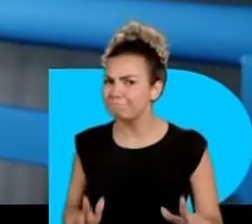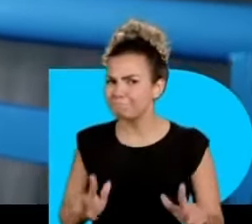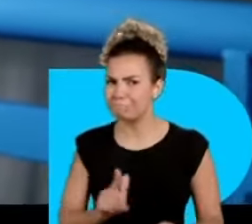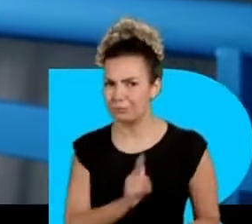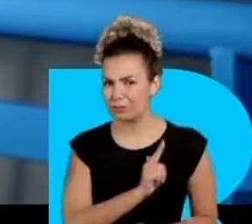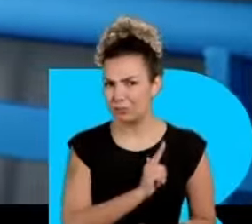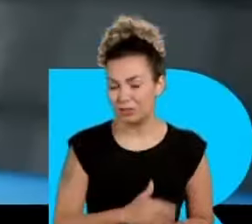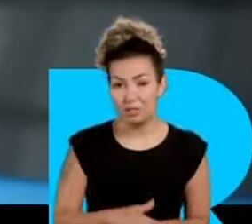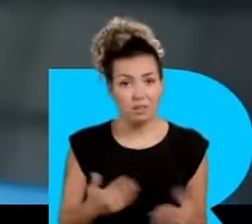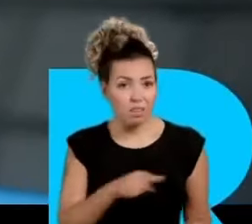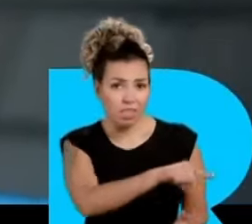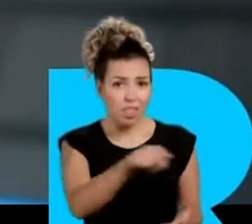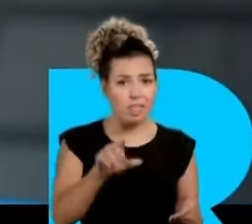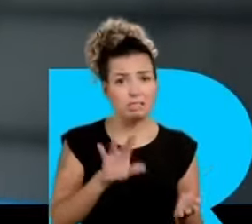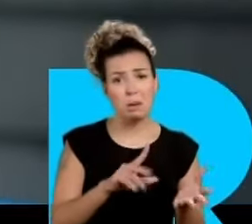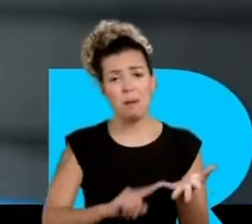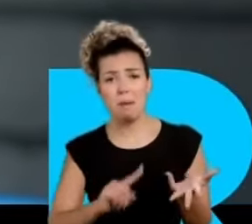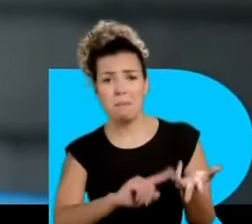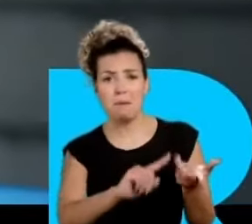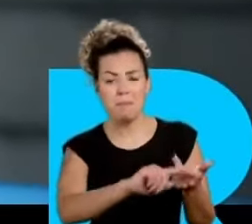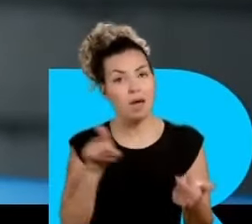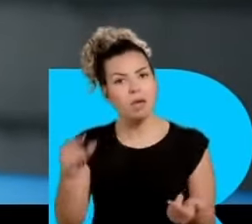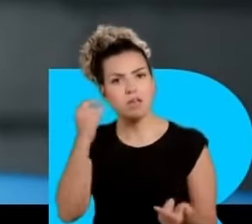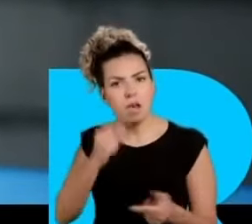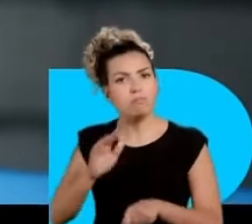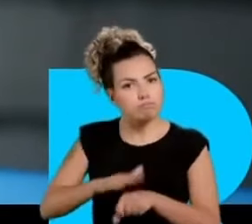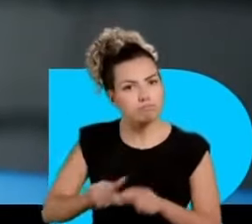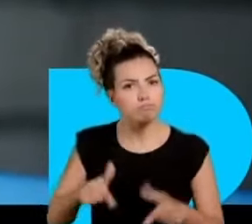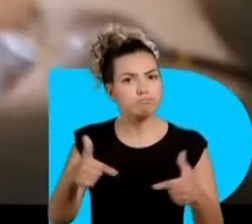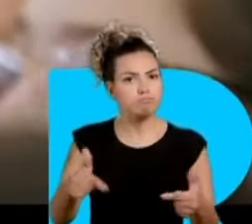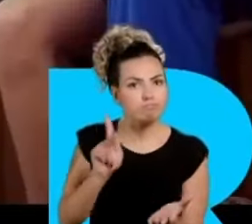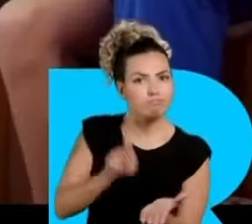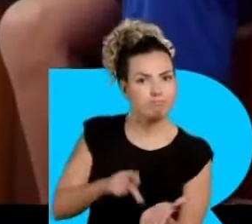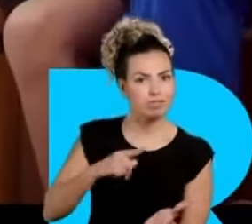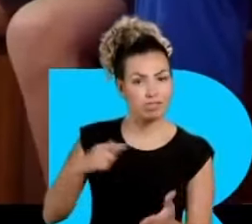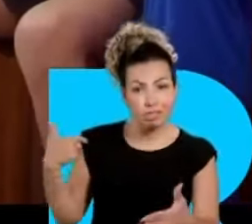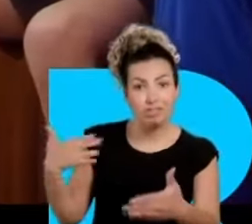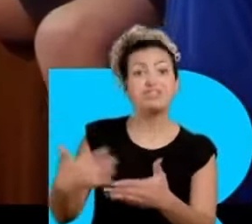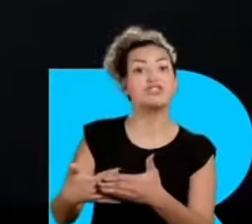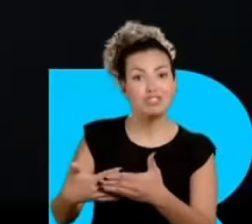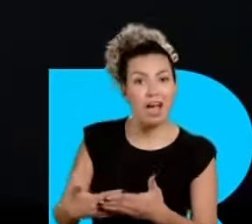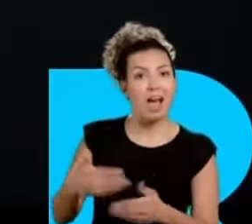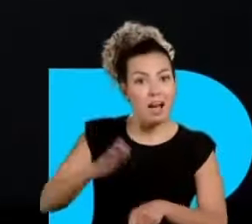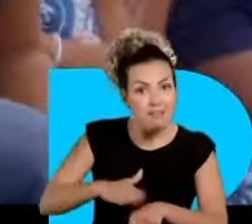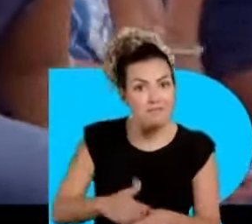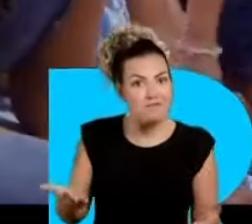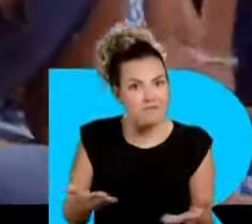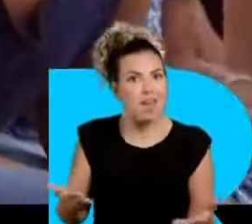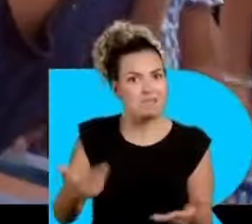dos outros candidatos. Enquanto eles falam, Ricardo faz.